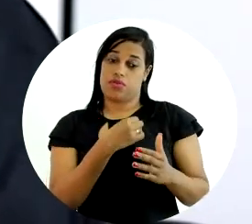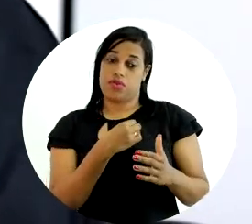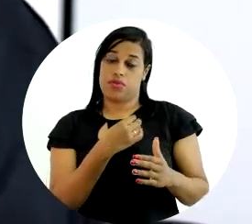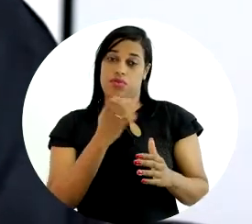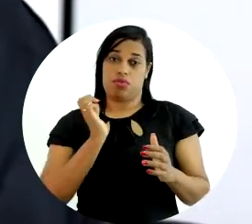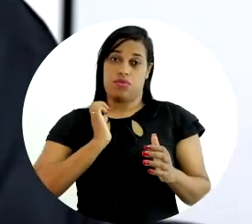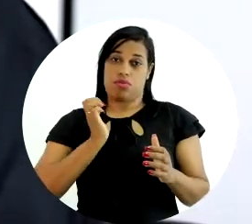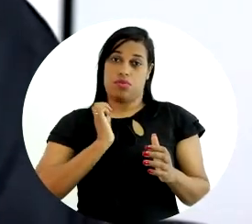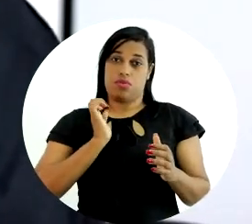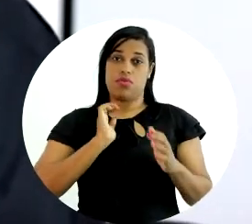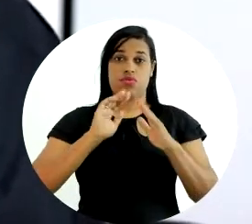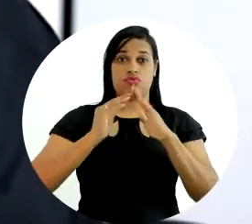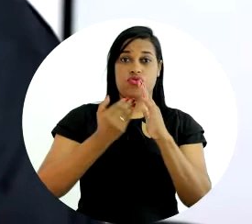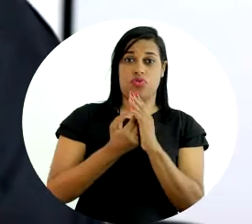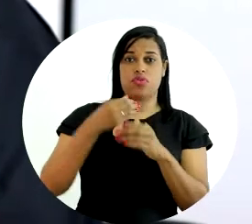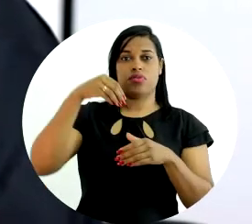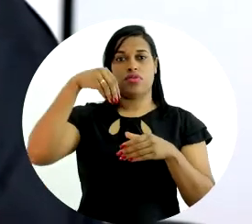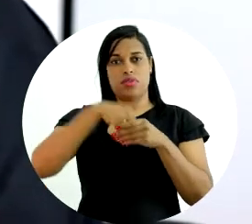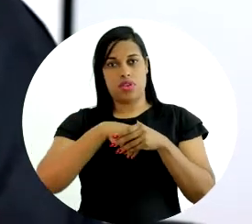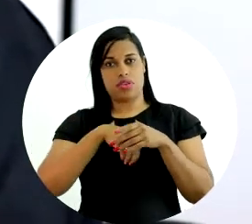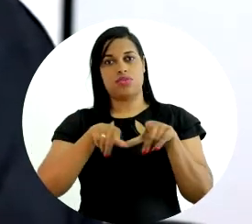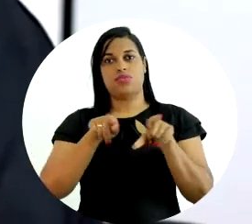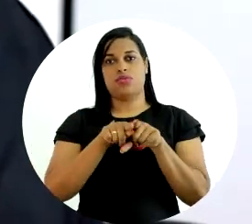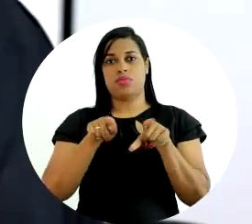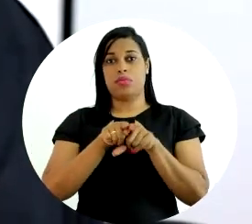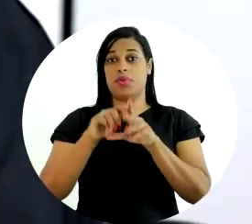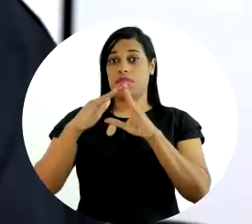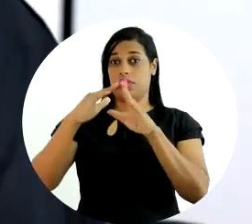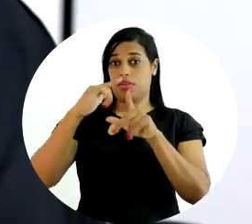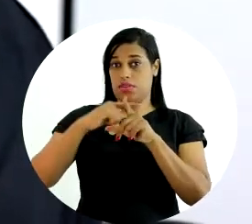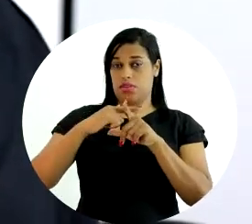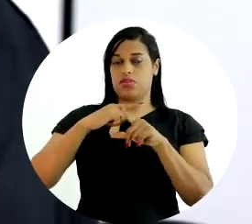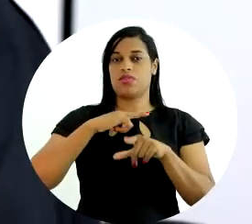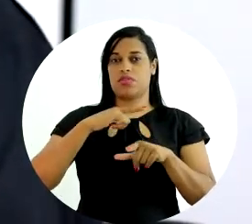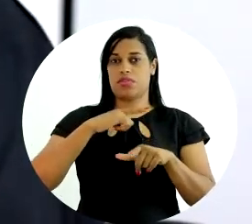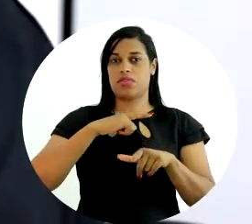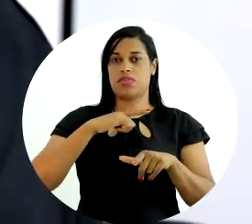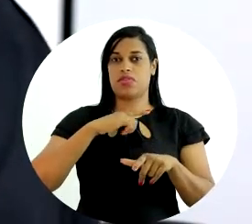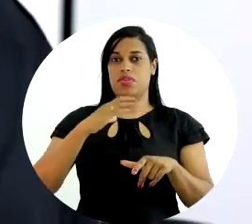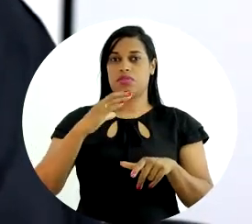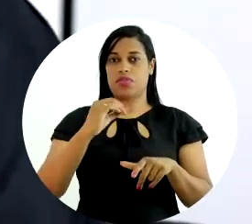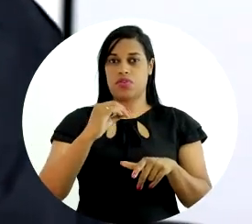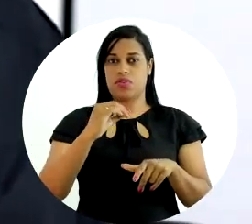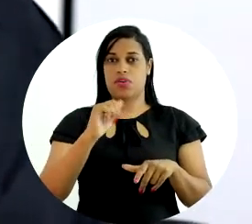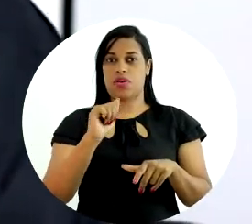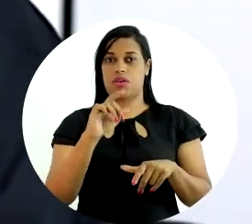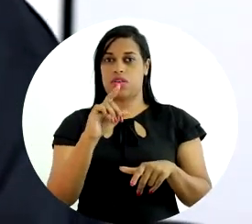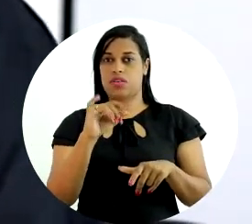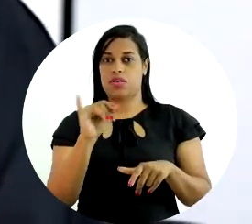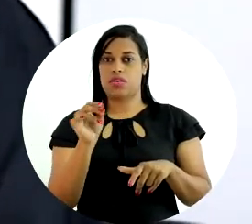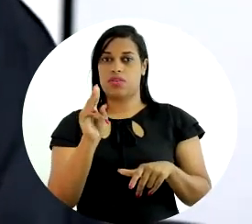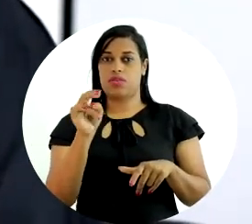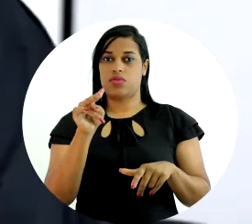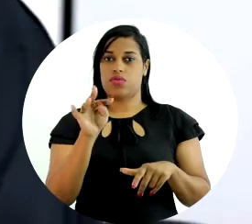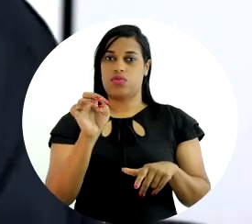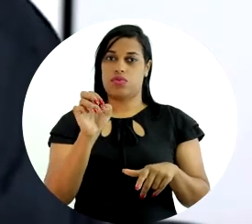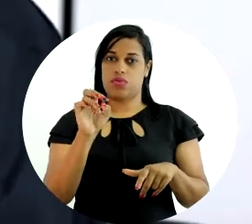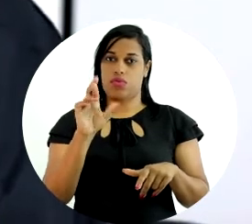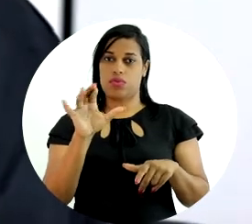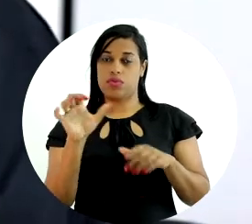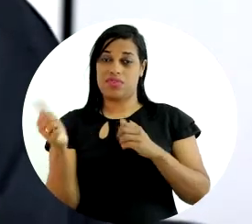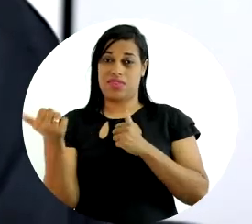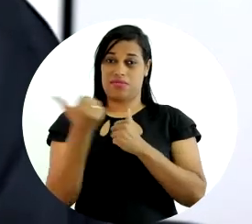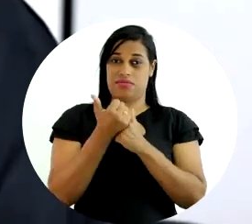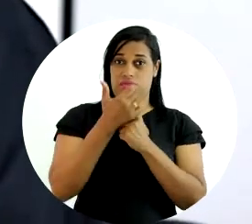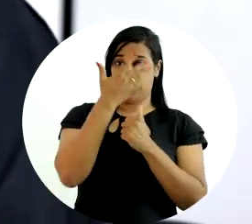dedicadas às filhas da elite normalmente colégios internos da igreja discorda de todos que era uma